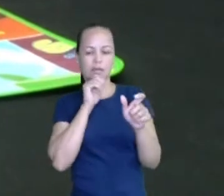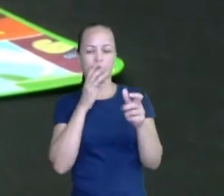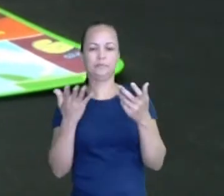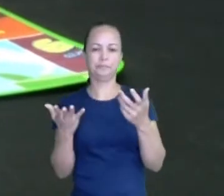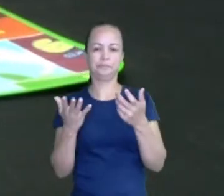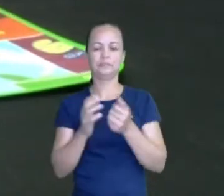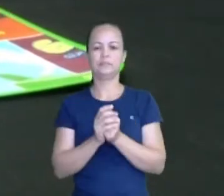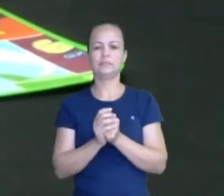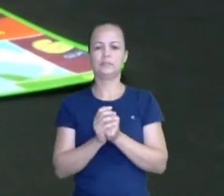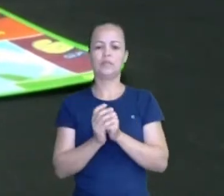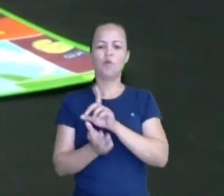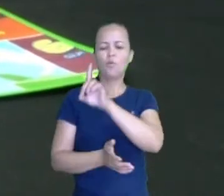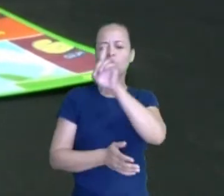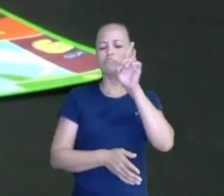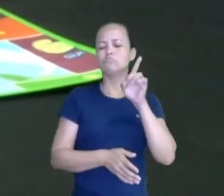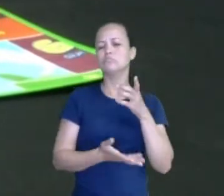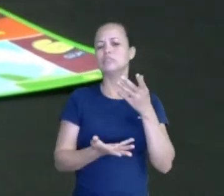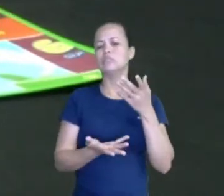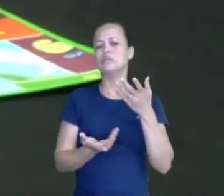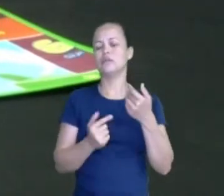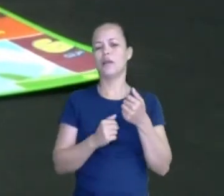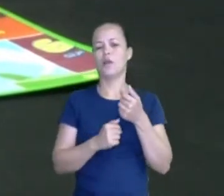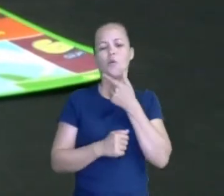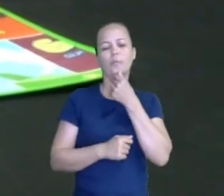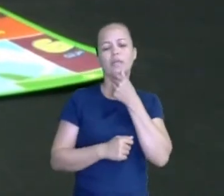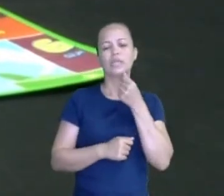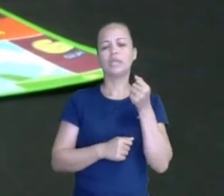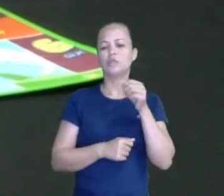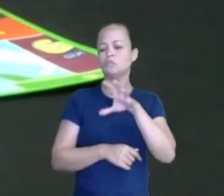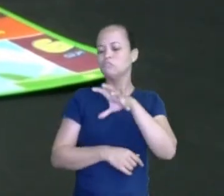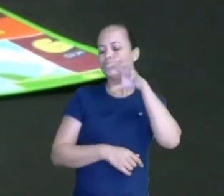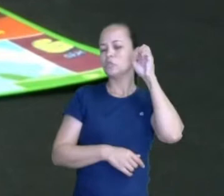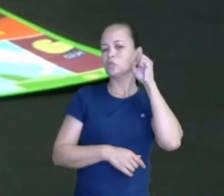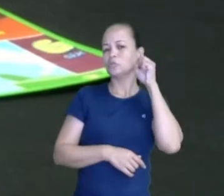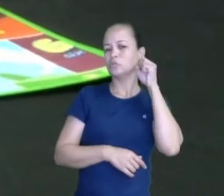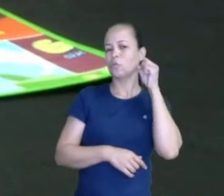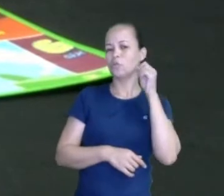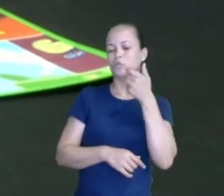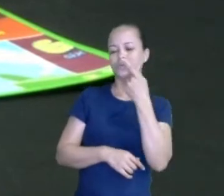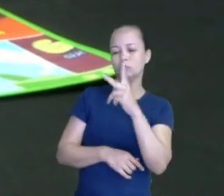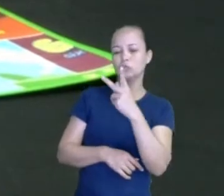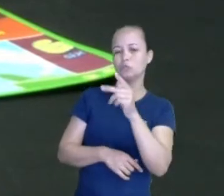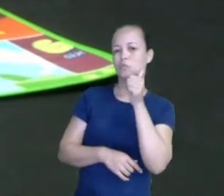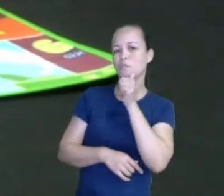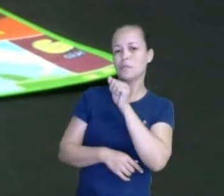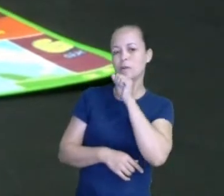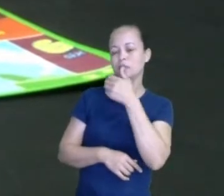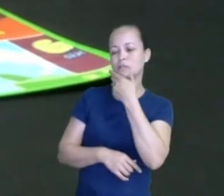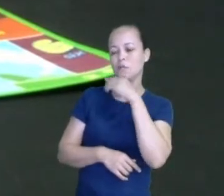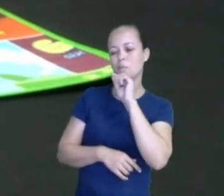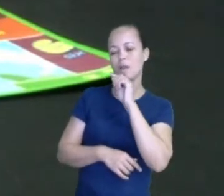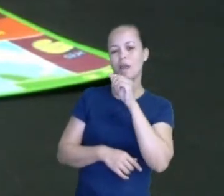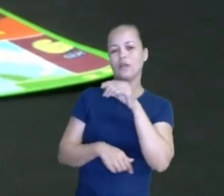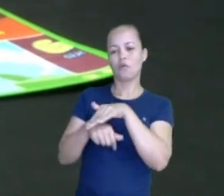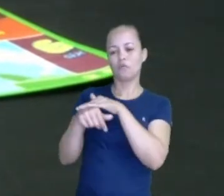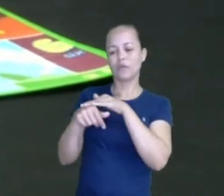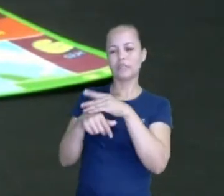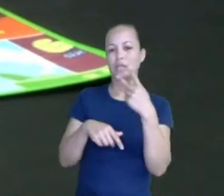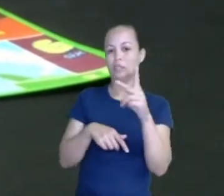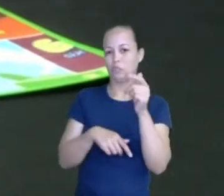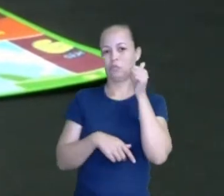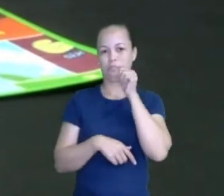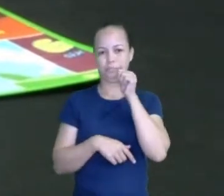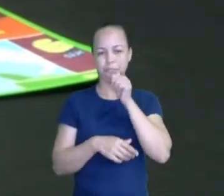Guilherme Augusto escutou sua mãe e seu pai conversando sobre Dona Antônia. Coitada da